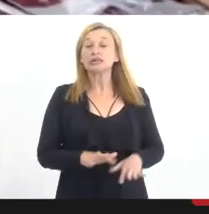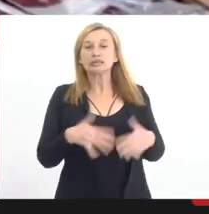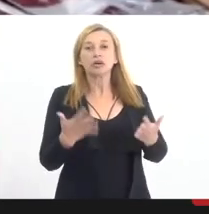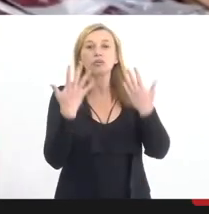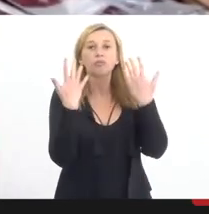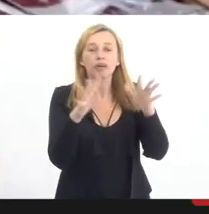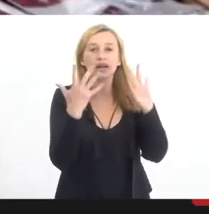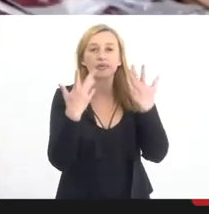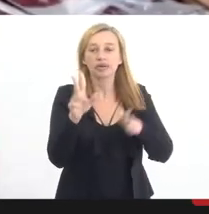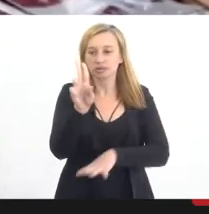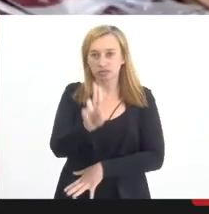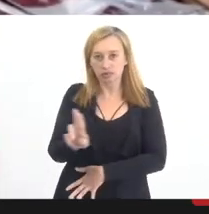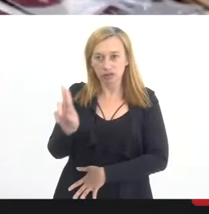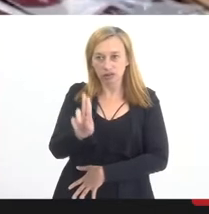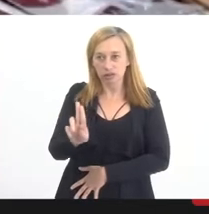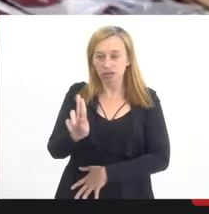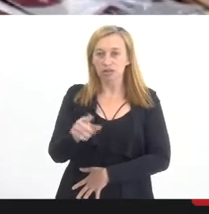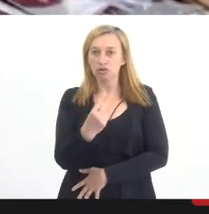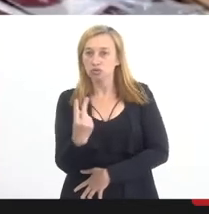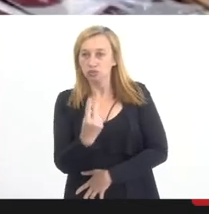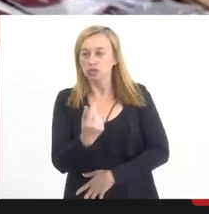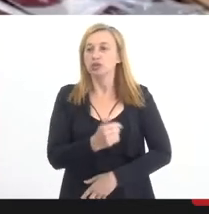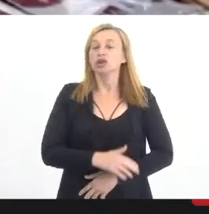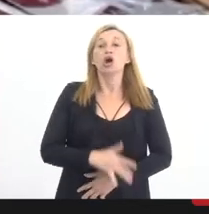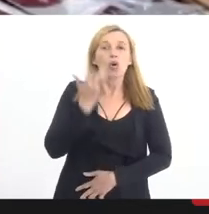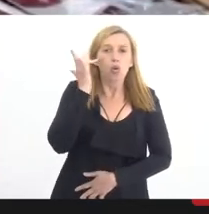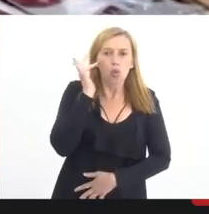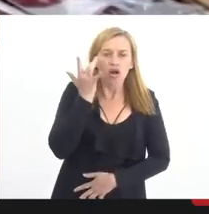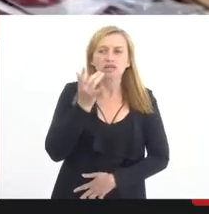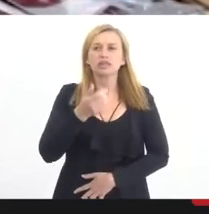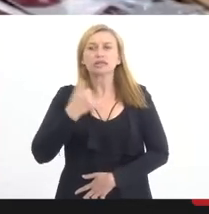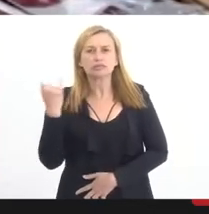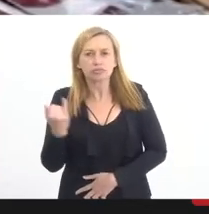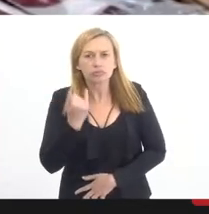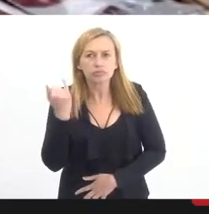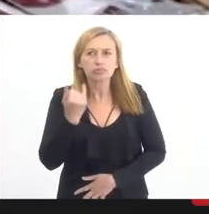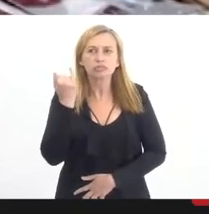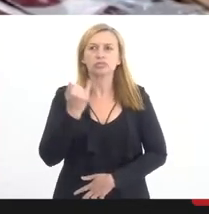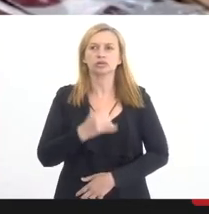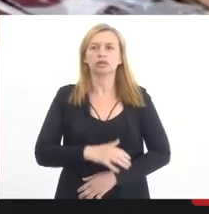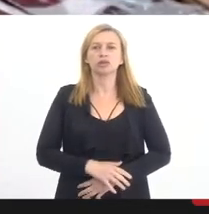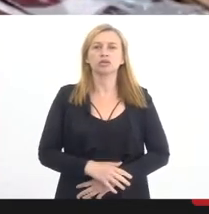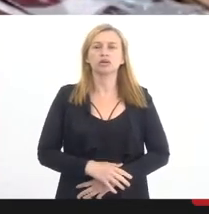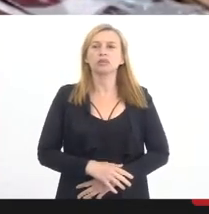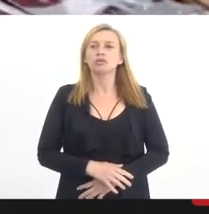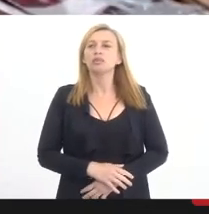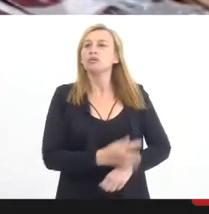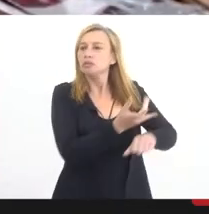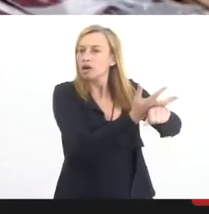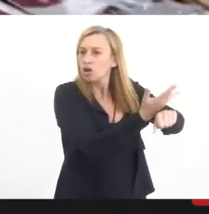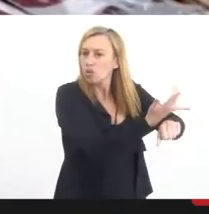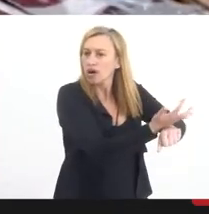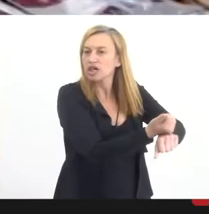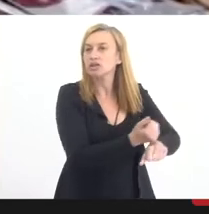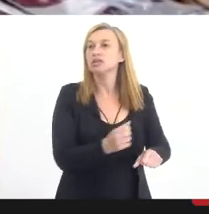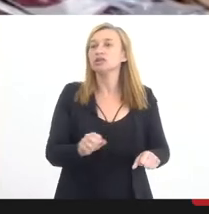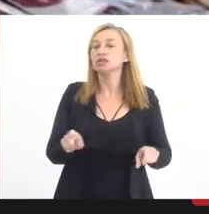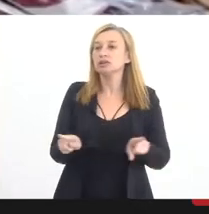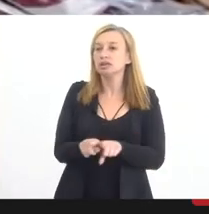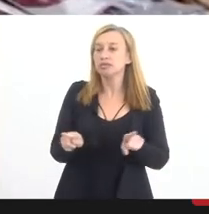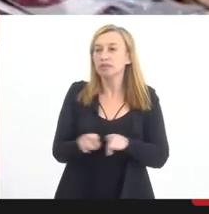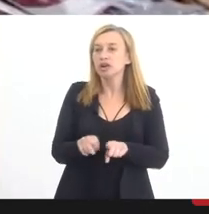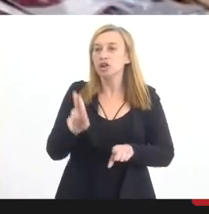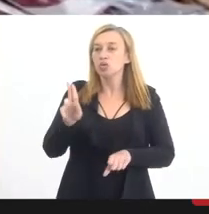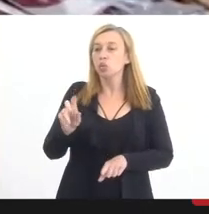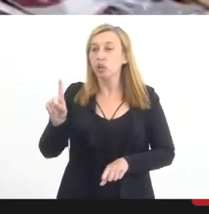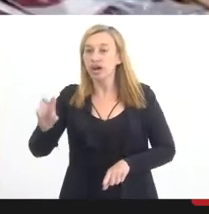parabéns às universidades, eu acho que vai ser excelente para o UERJ, excelente para o ESO, ela não vai